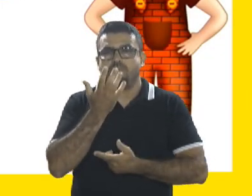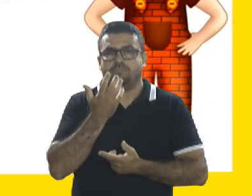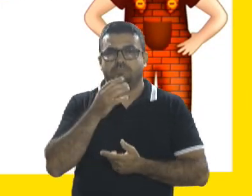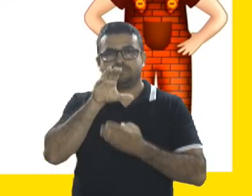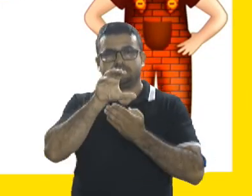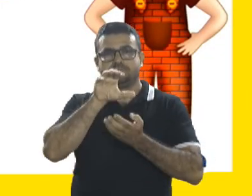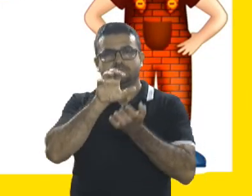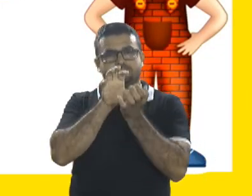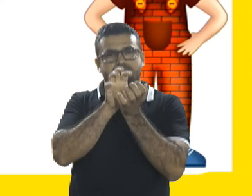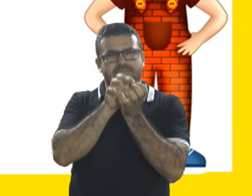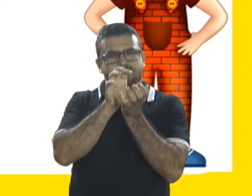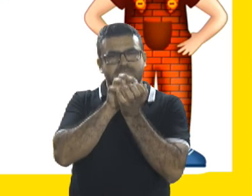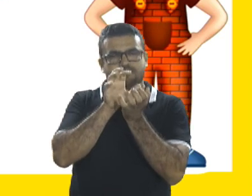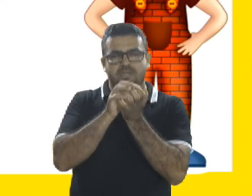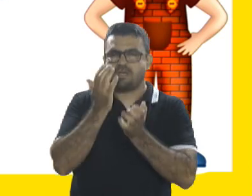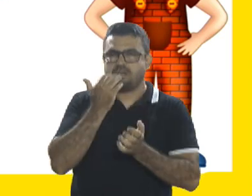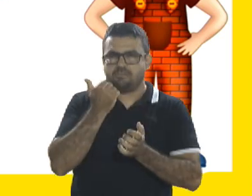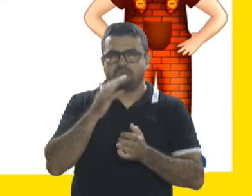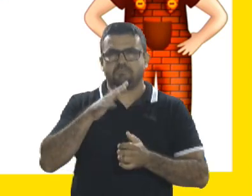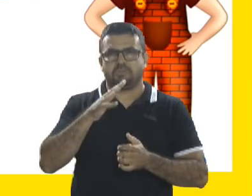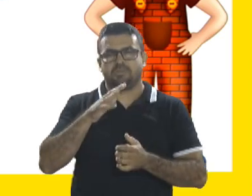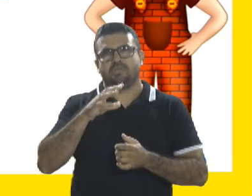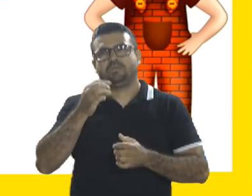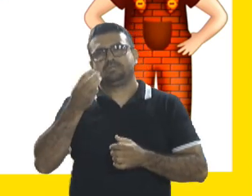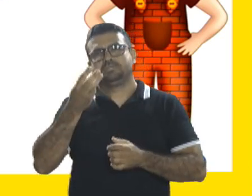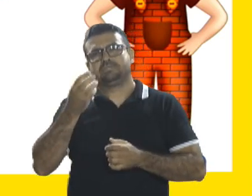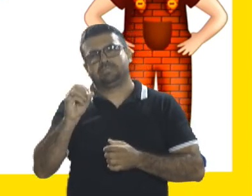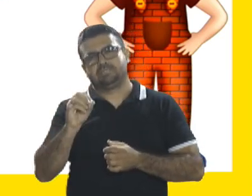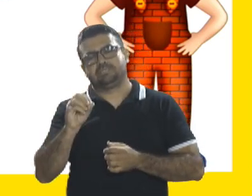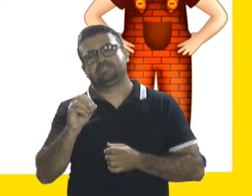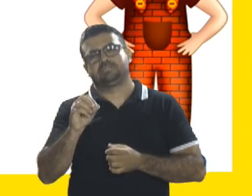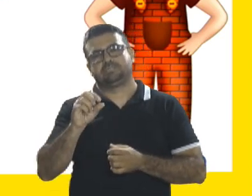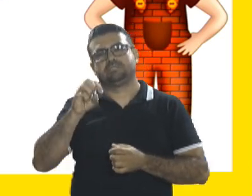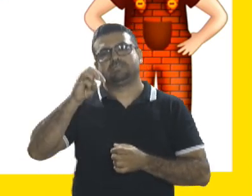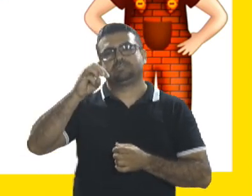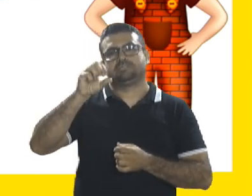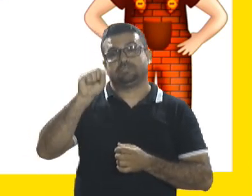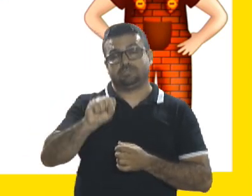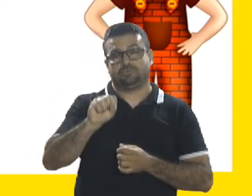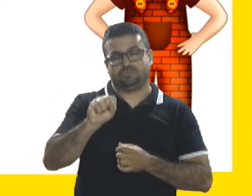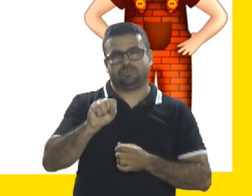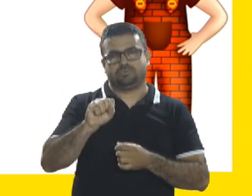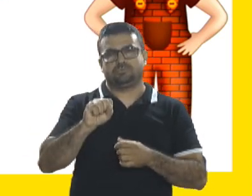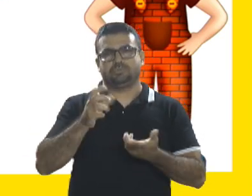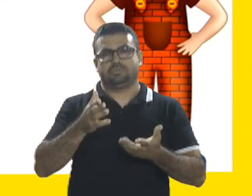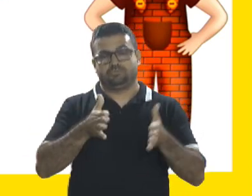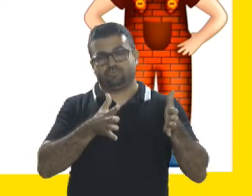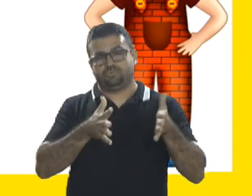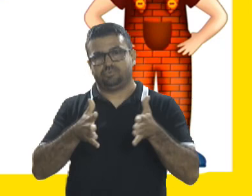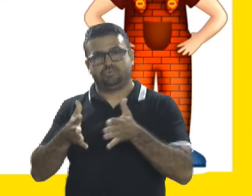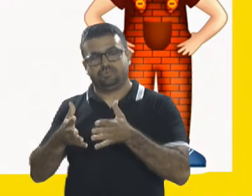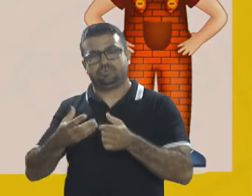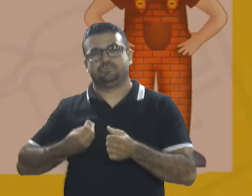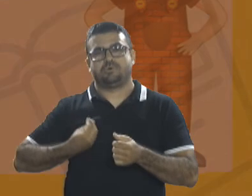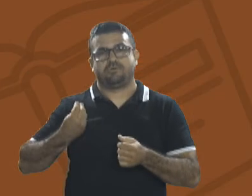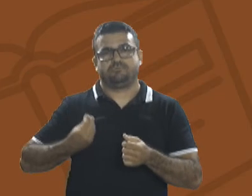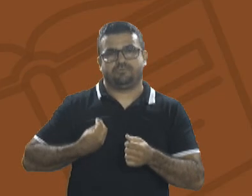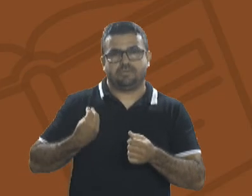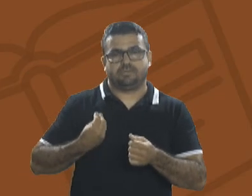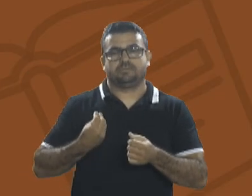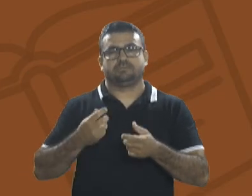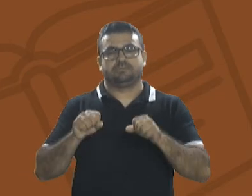5 a 30 segundos. E durante uma vida, nosso sistema digestivo, ele vai